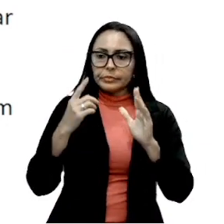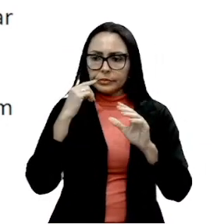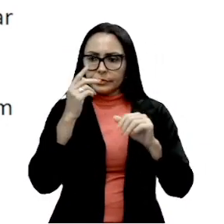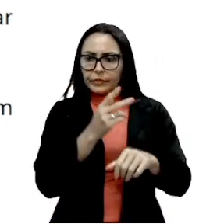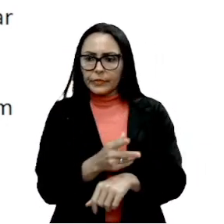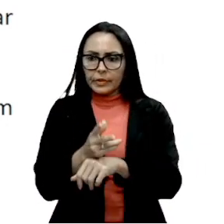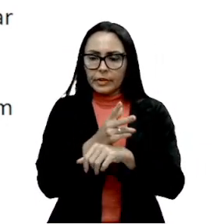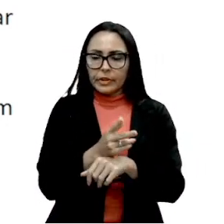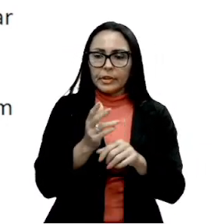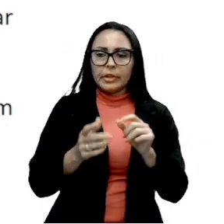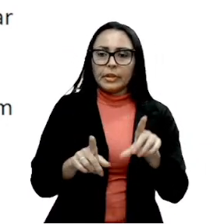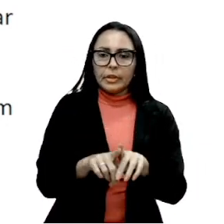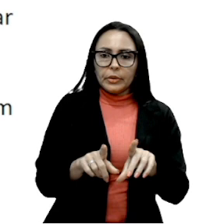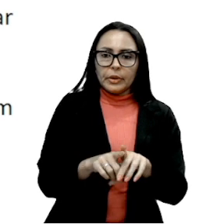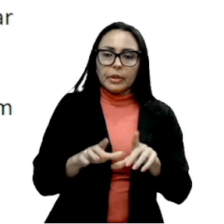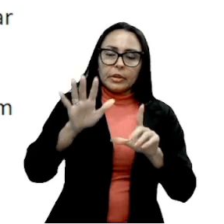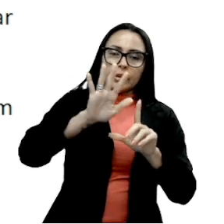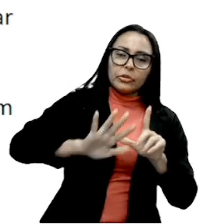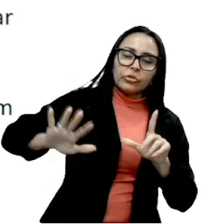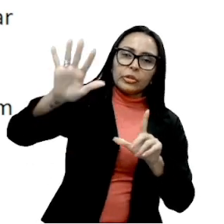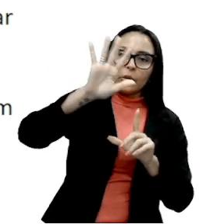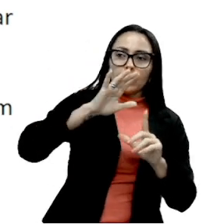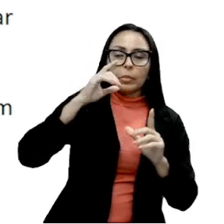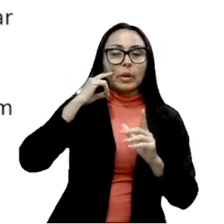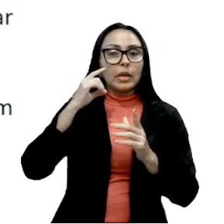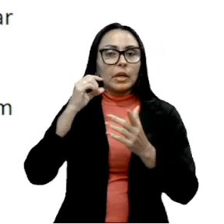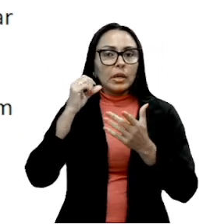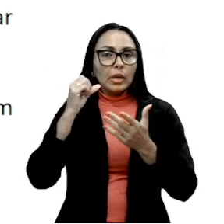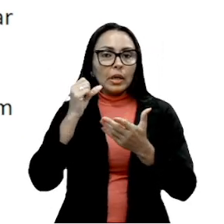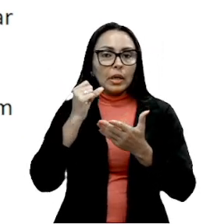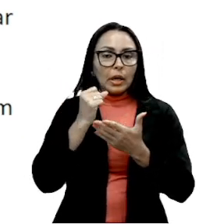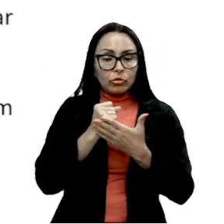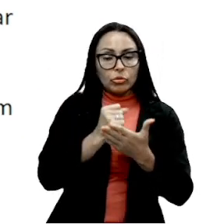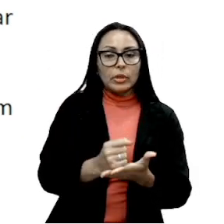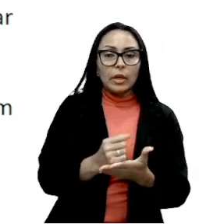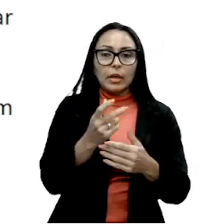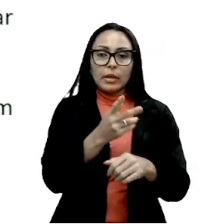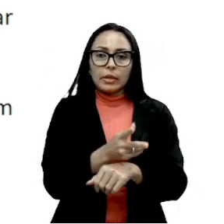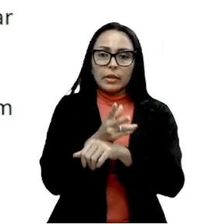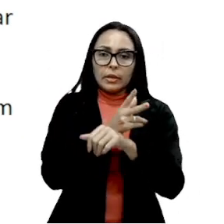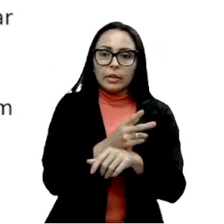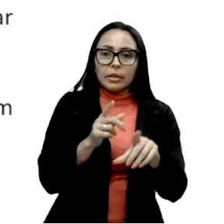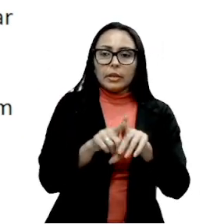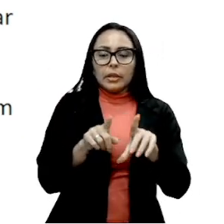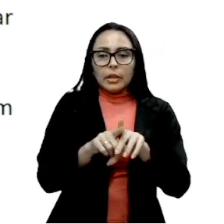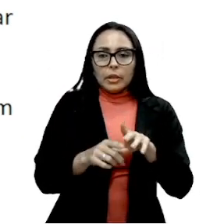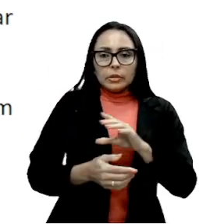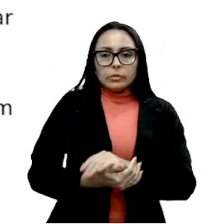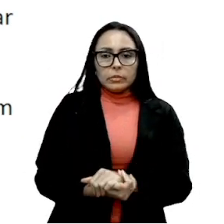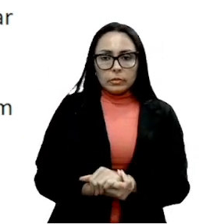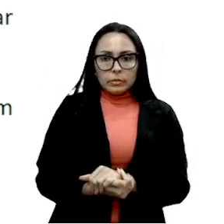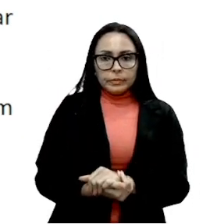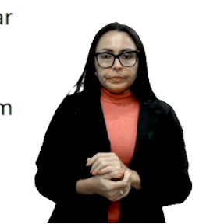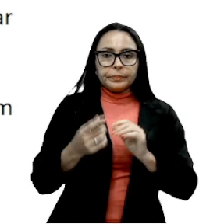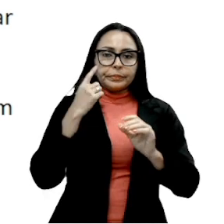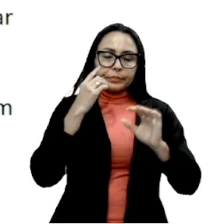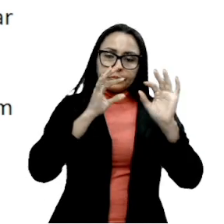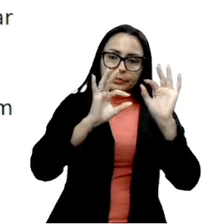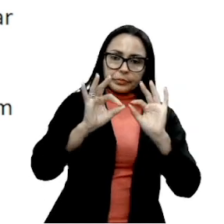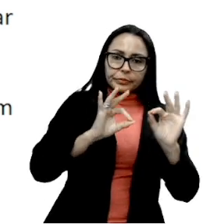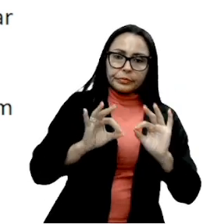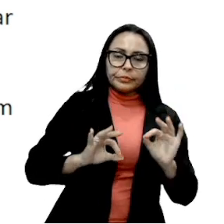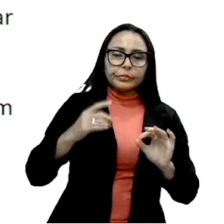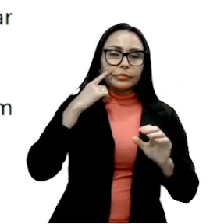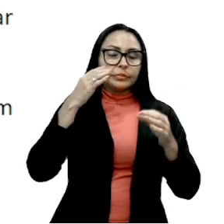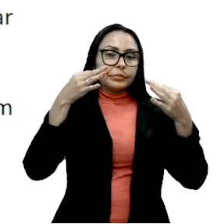levar um gravador digital para ajudar, porque o microfone da câmera pode ficar distante da cena, tem que levar os equipamentos suficientes,